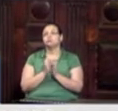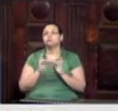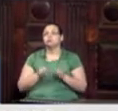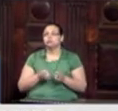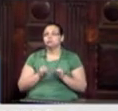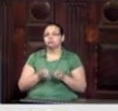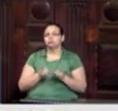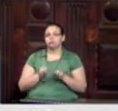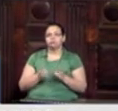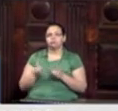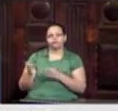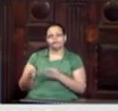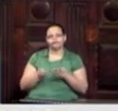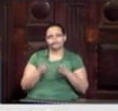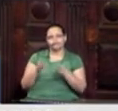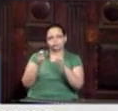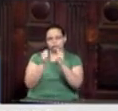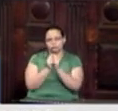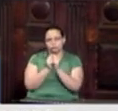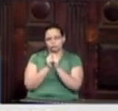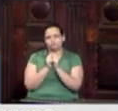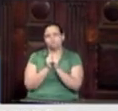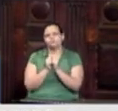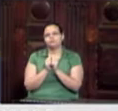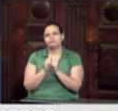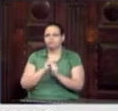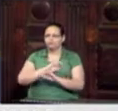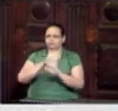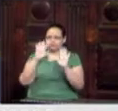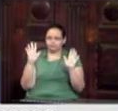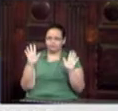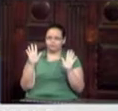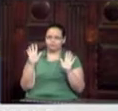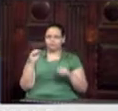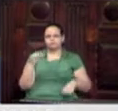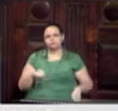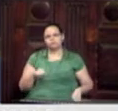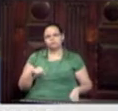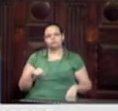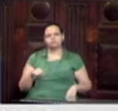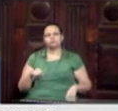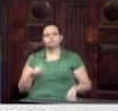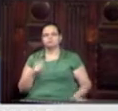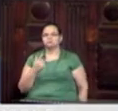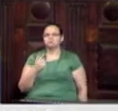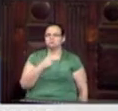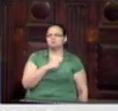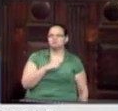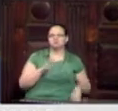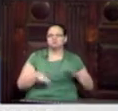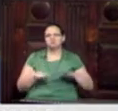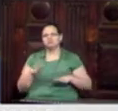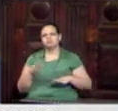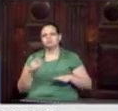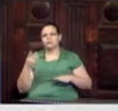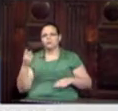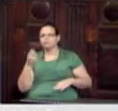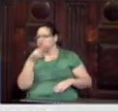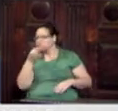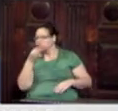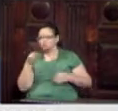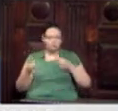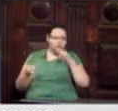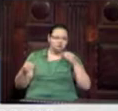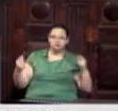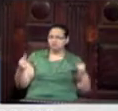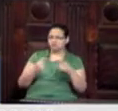sempre caminhou junto. É claro que aqui e acolá podemos ter divergência